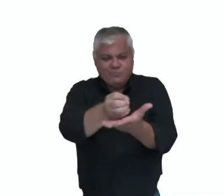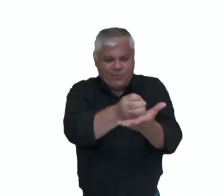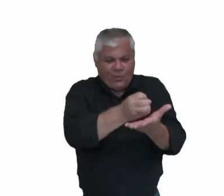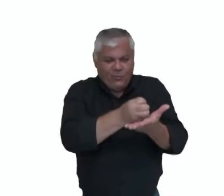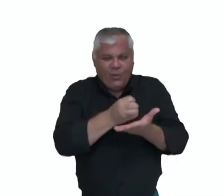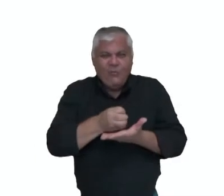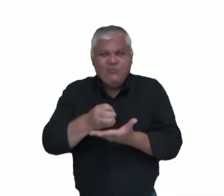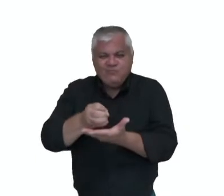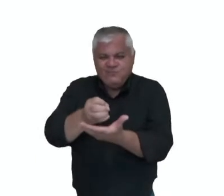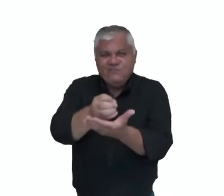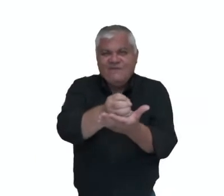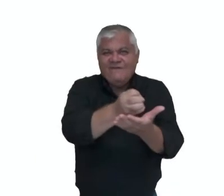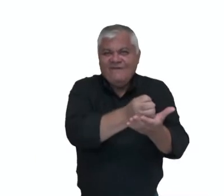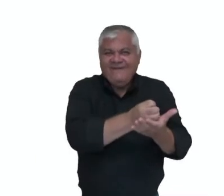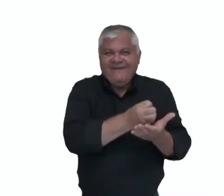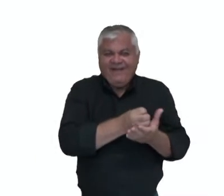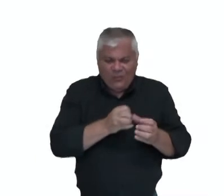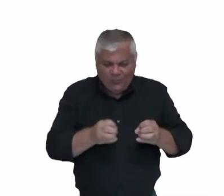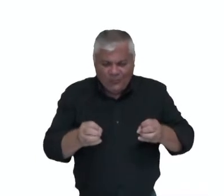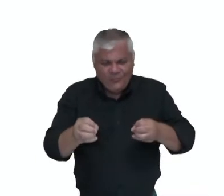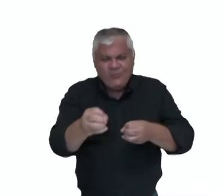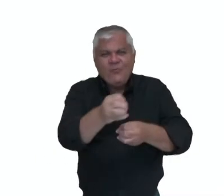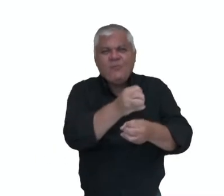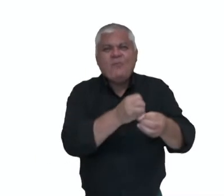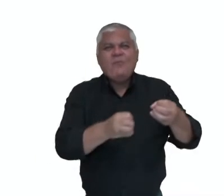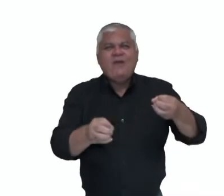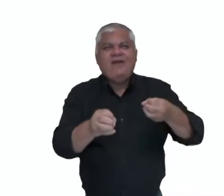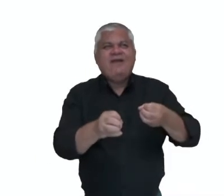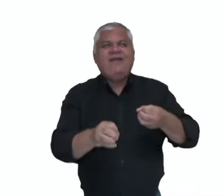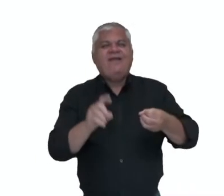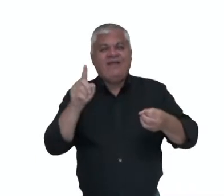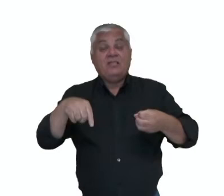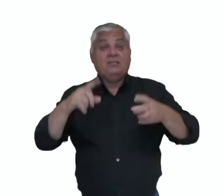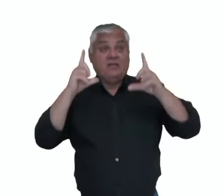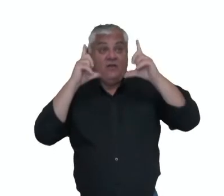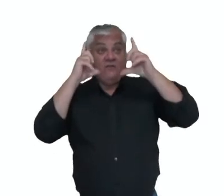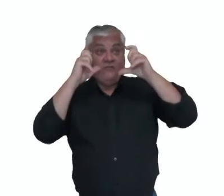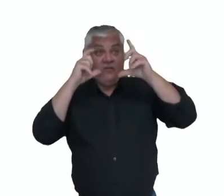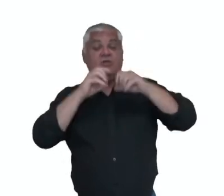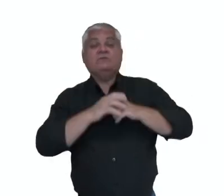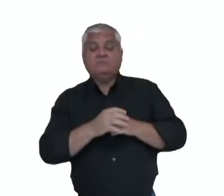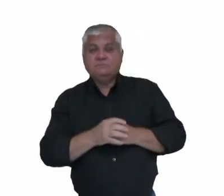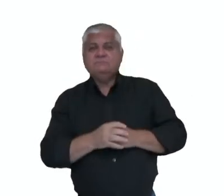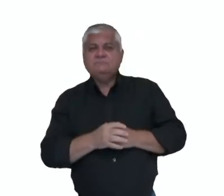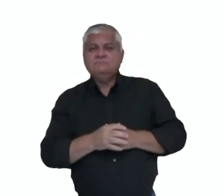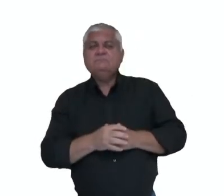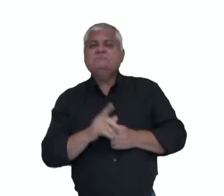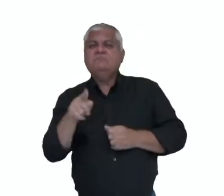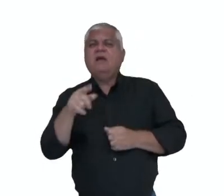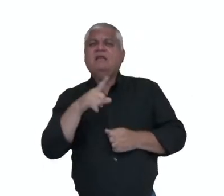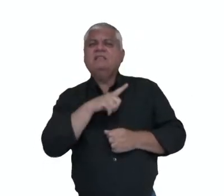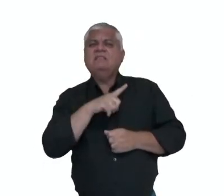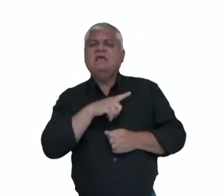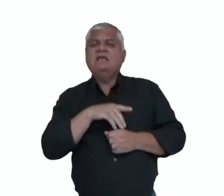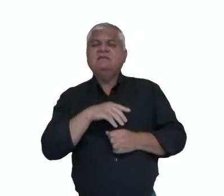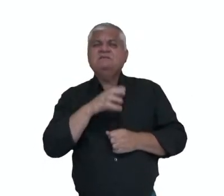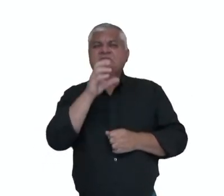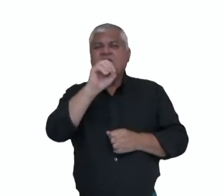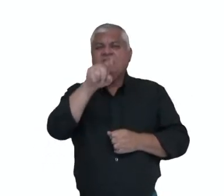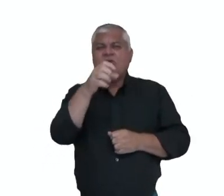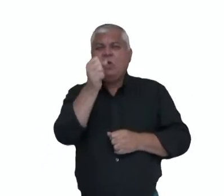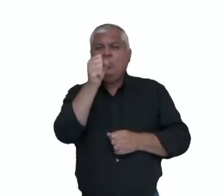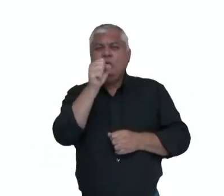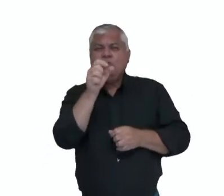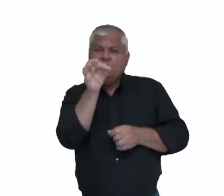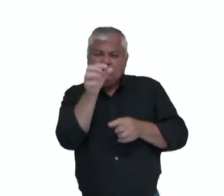gente chama de ascocarpo, tá? Essa aqui é uma fotografia de ascocarpos na natureza, tá? Ele tem 0,8 centímetros de